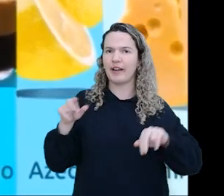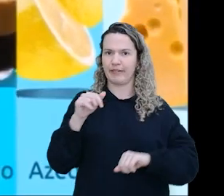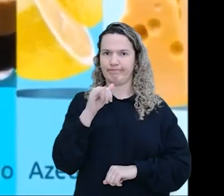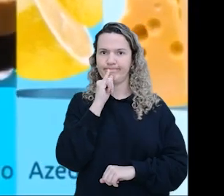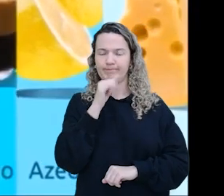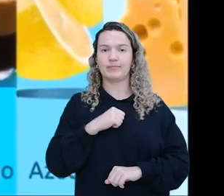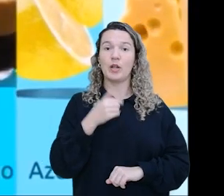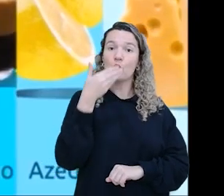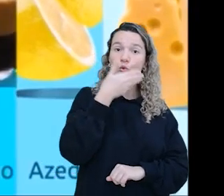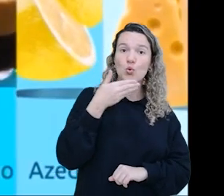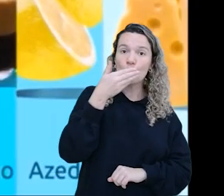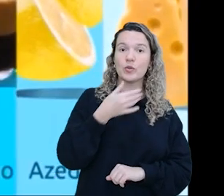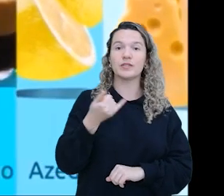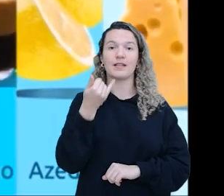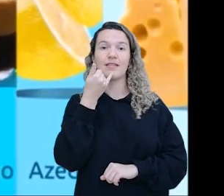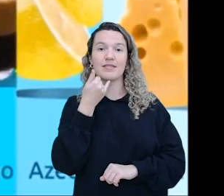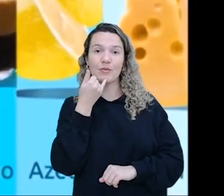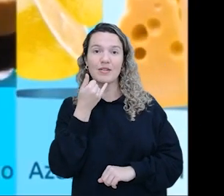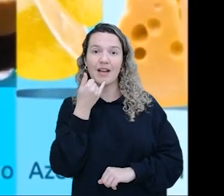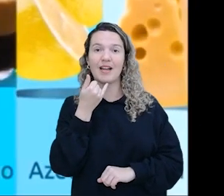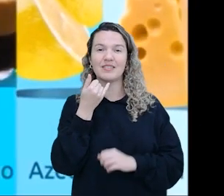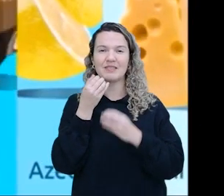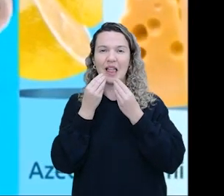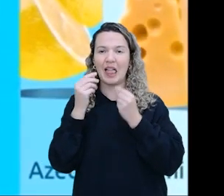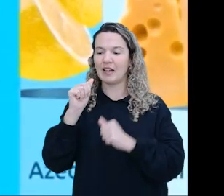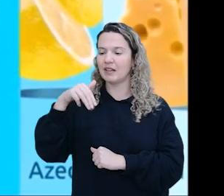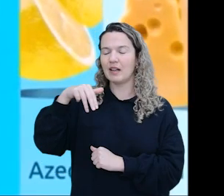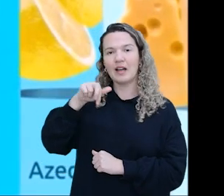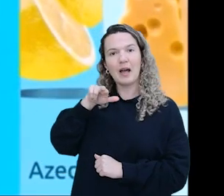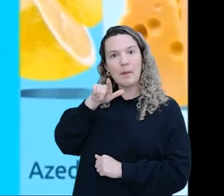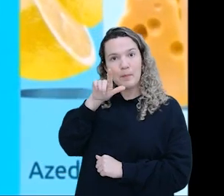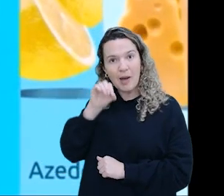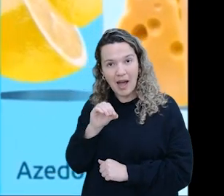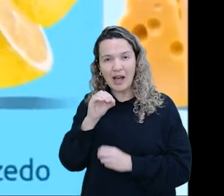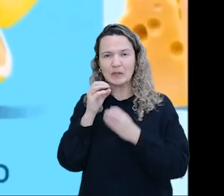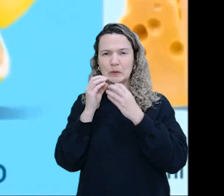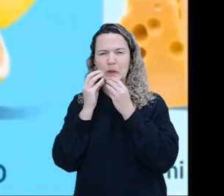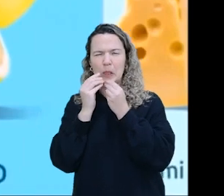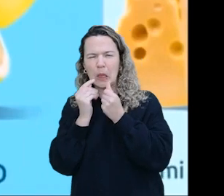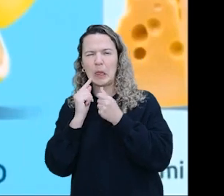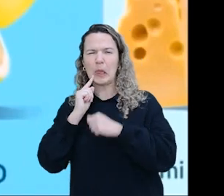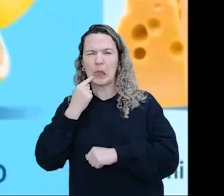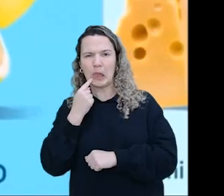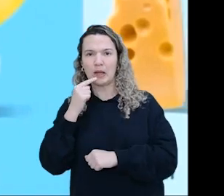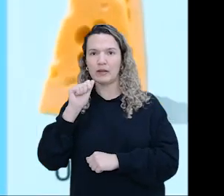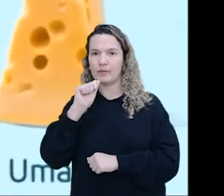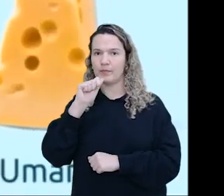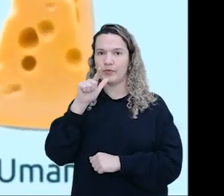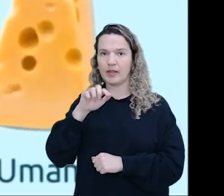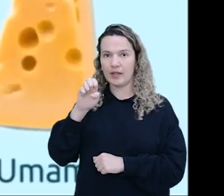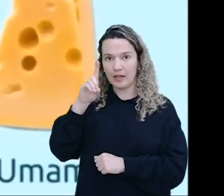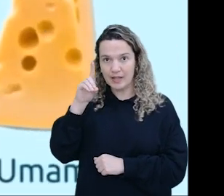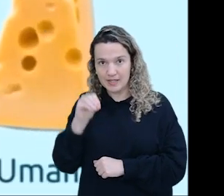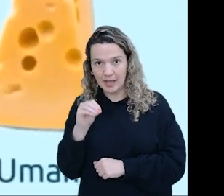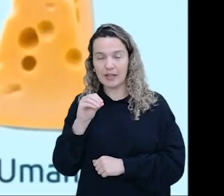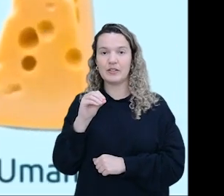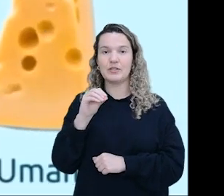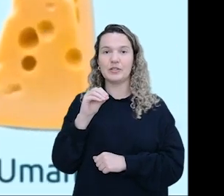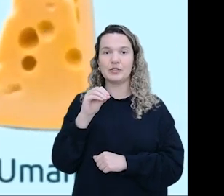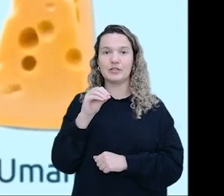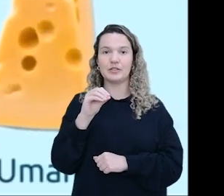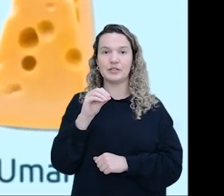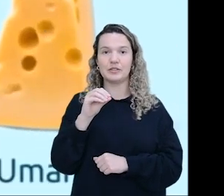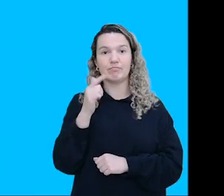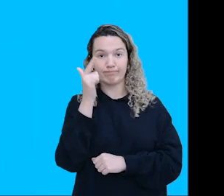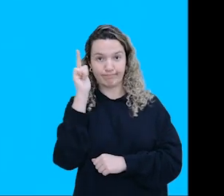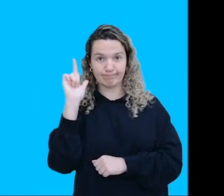sabores reconhecidos: o doce, o salgado, o amargo, o azedo e o